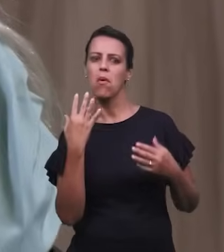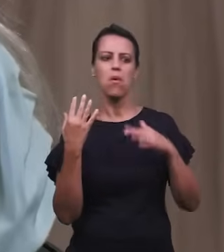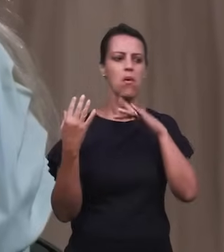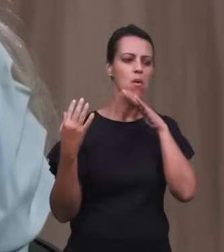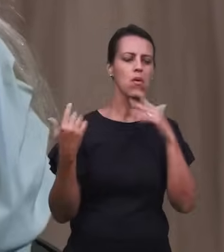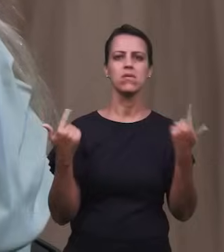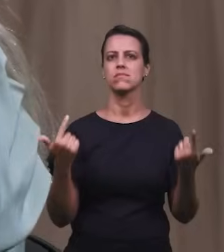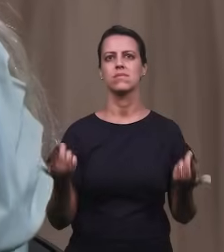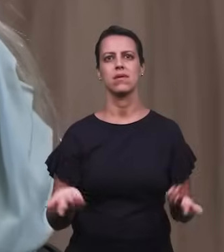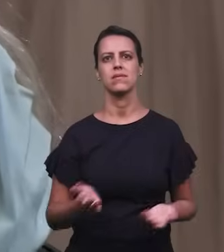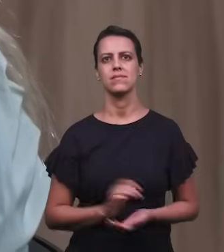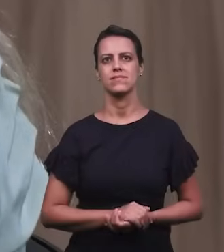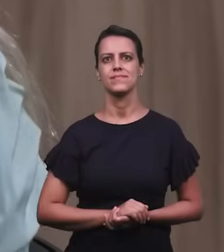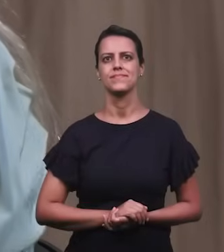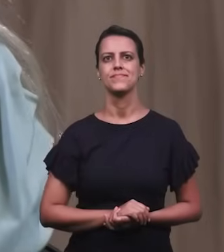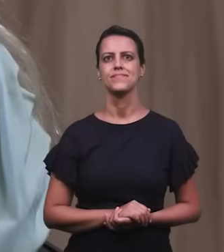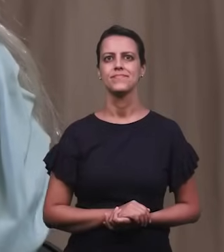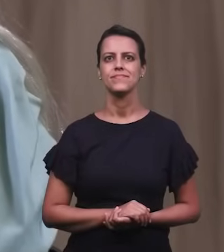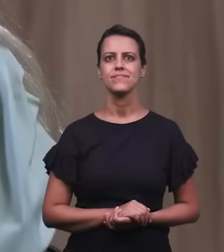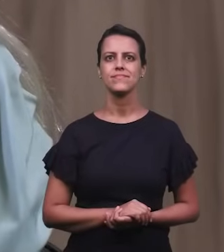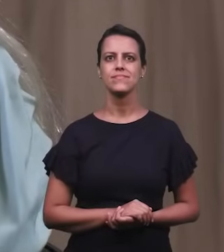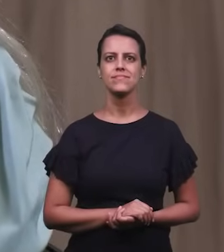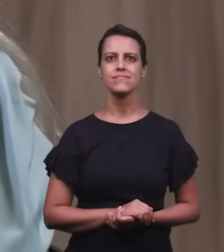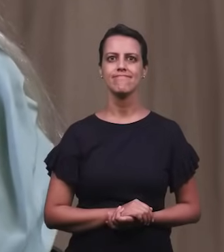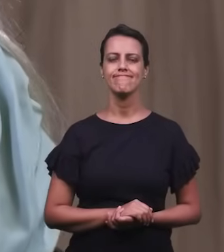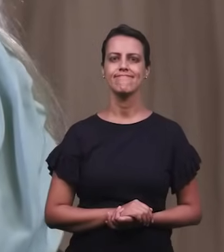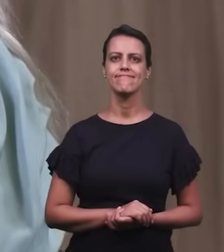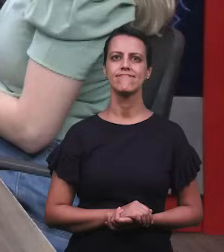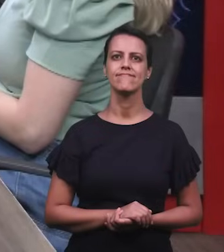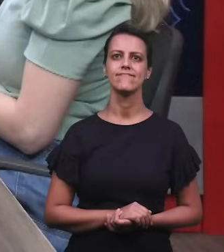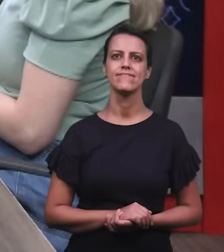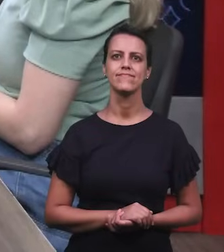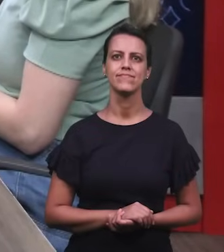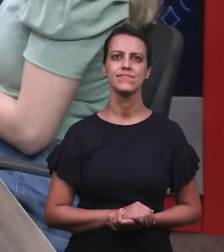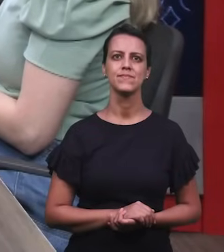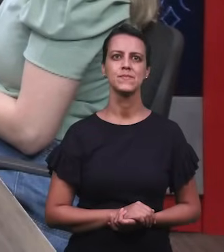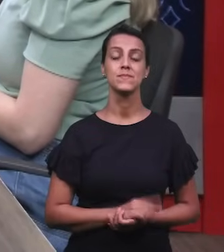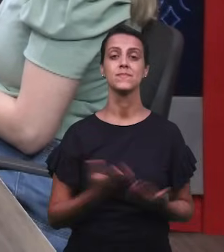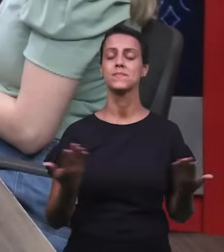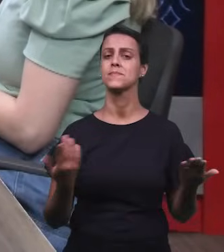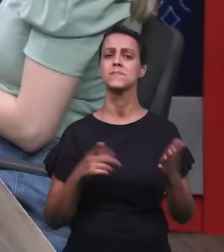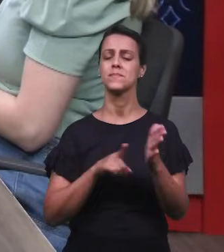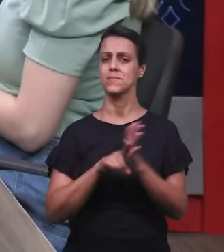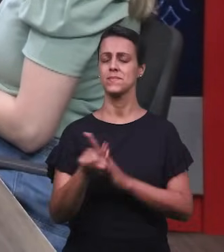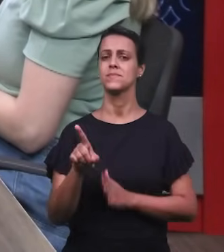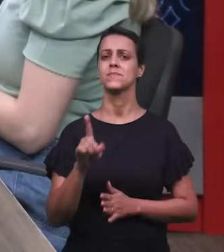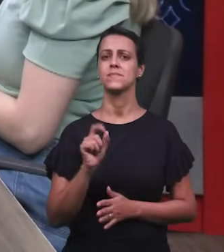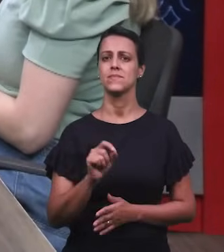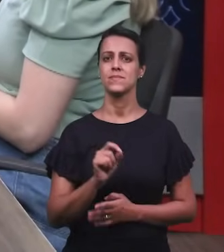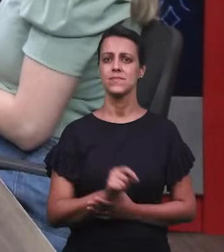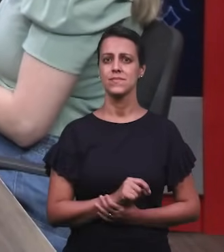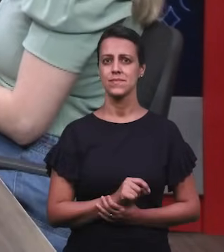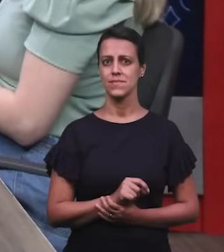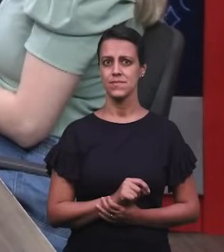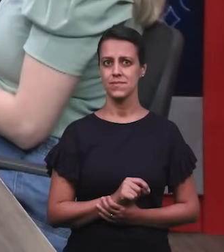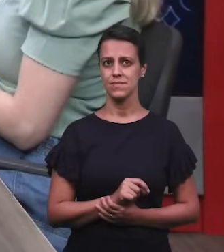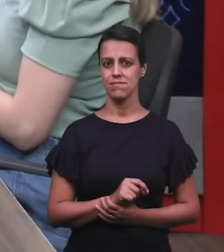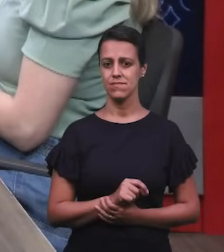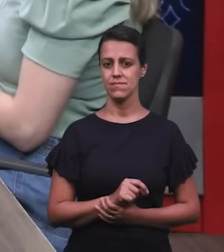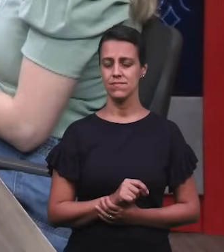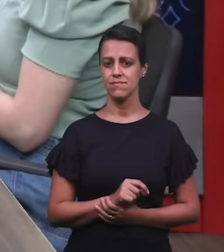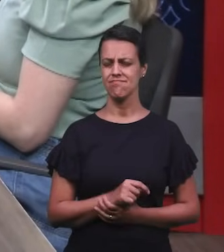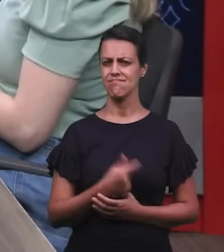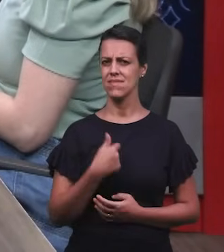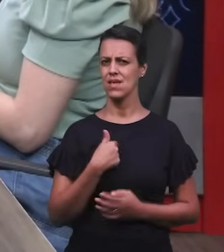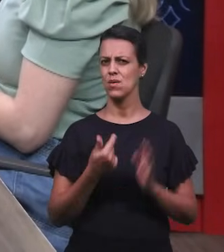ruim. É importante que isso fique claro para todo mundo. Glória a Deus. E agora uma pergunta aqui que me surgiu. Para eu